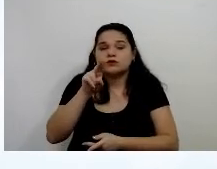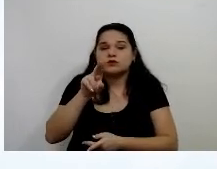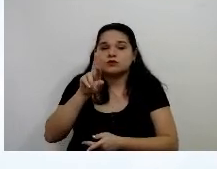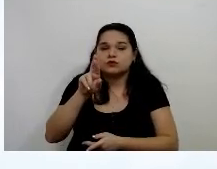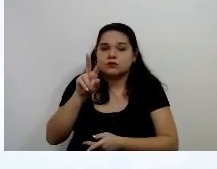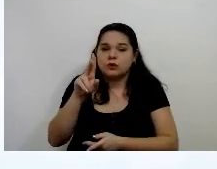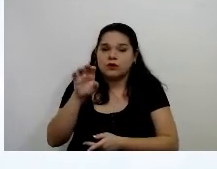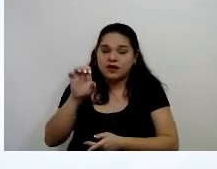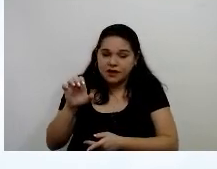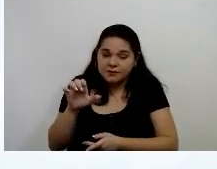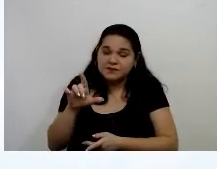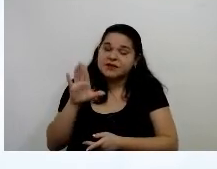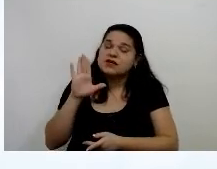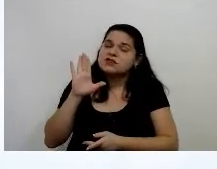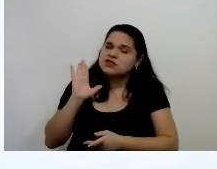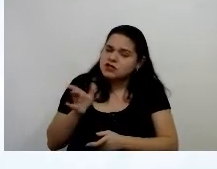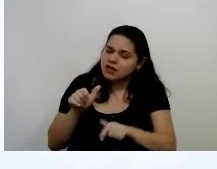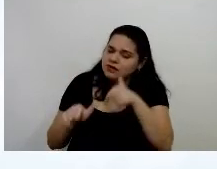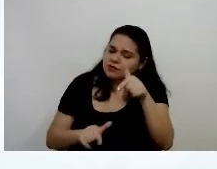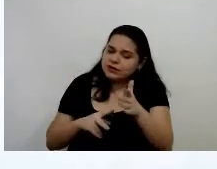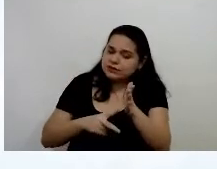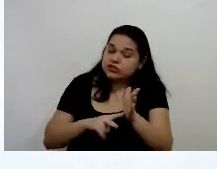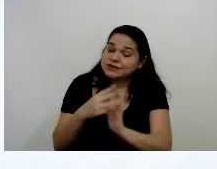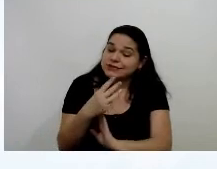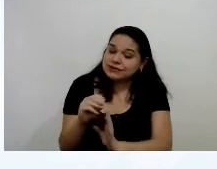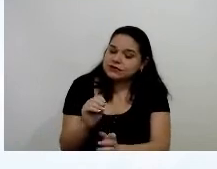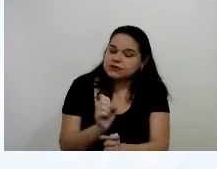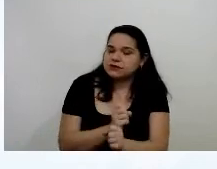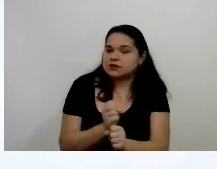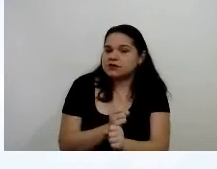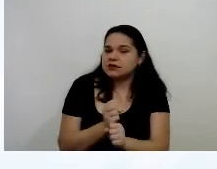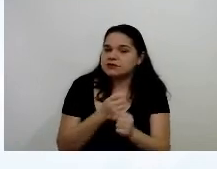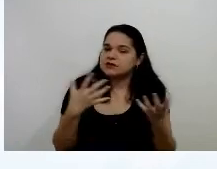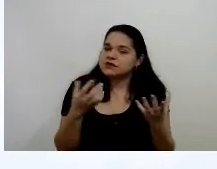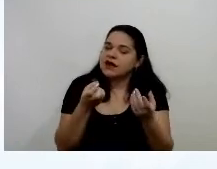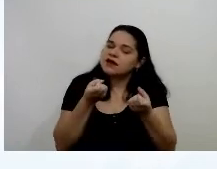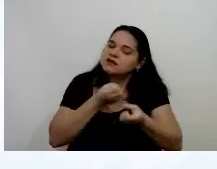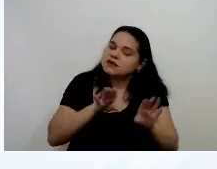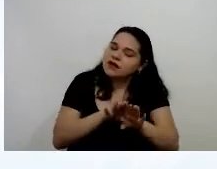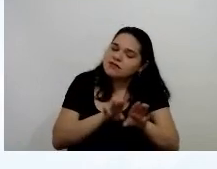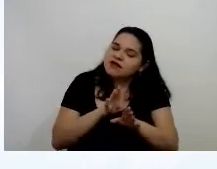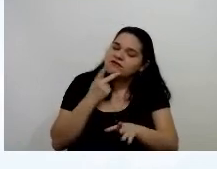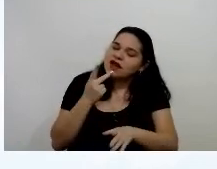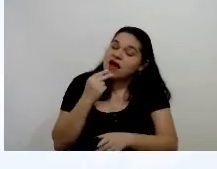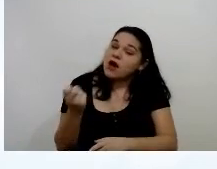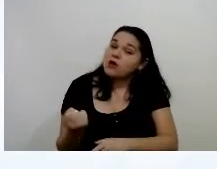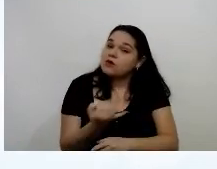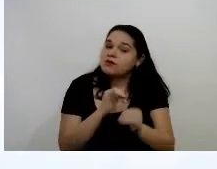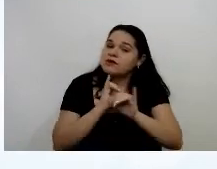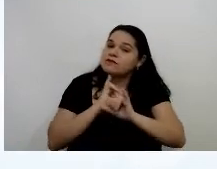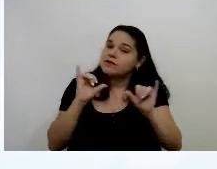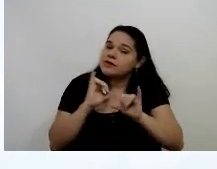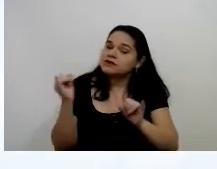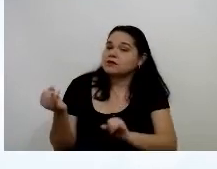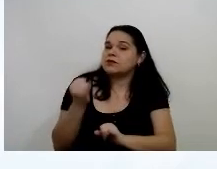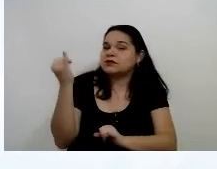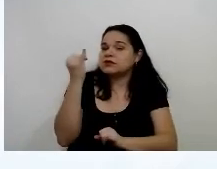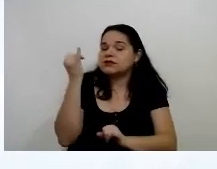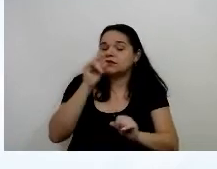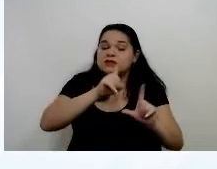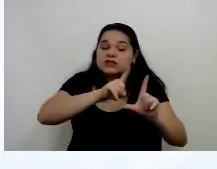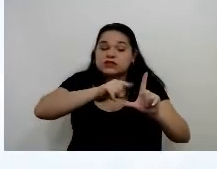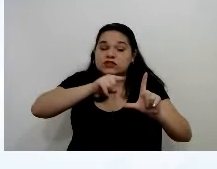há já 30 anos, e que gostaria de passar para vocês mais algumas informações sobre o quadro e os índices